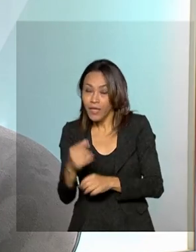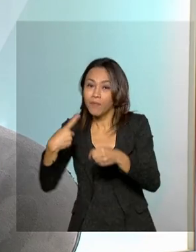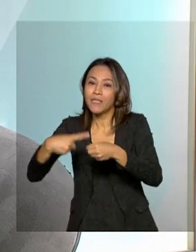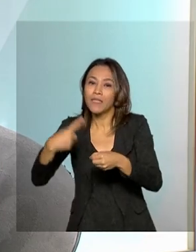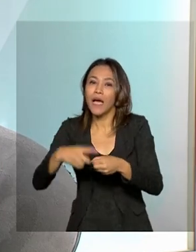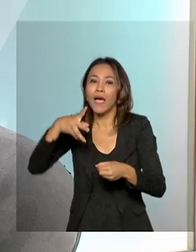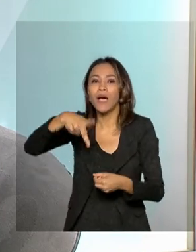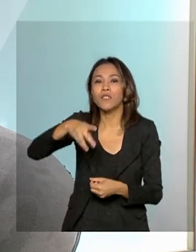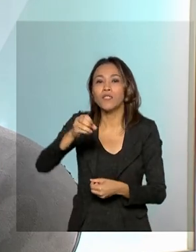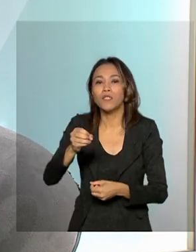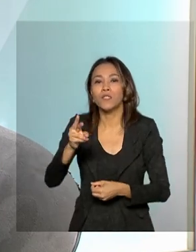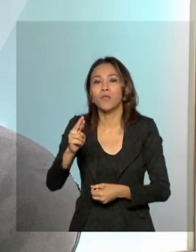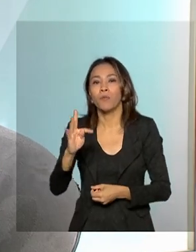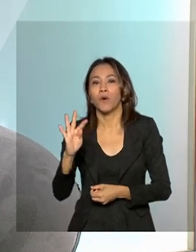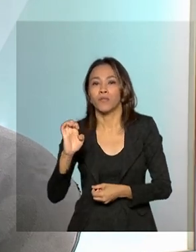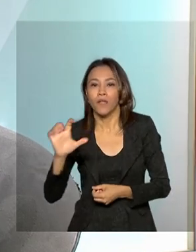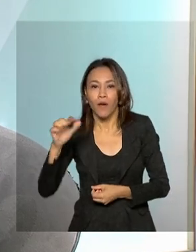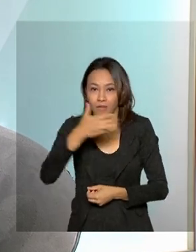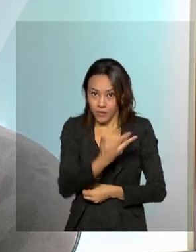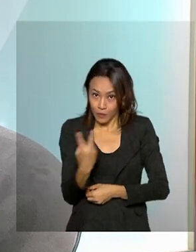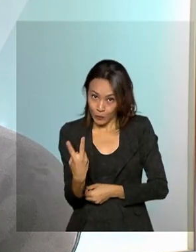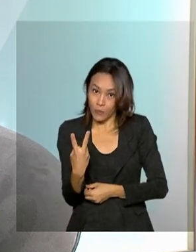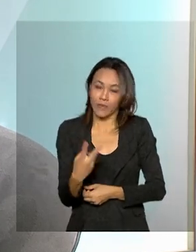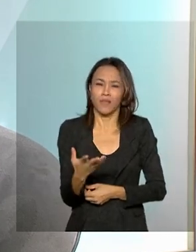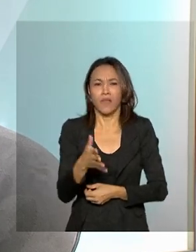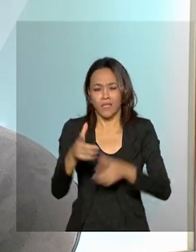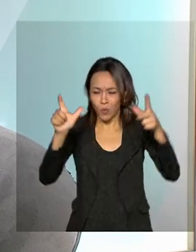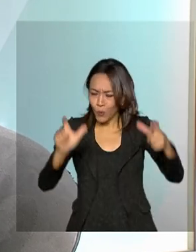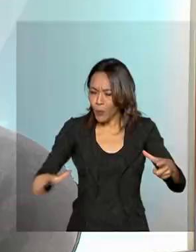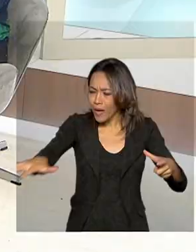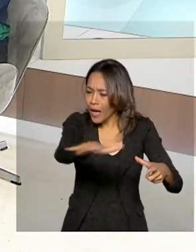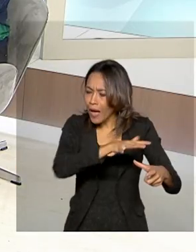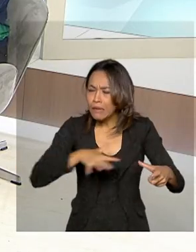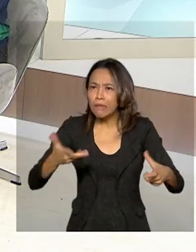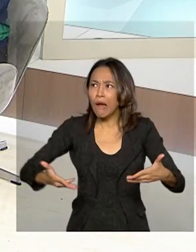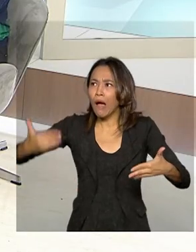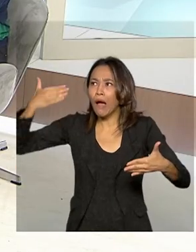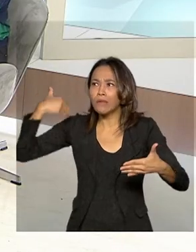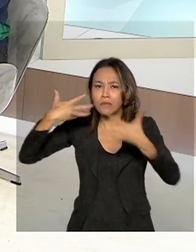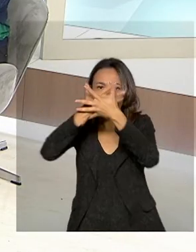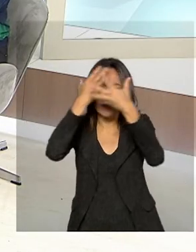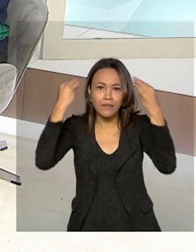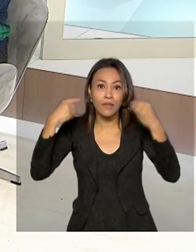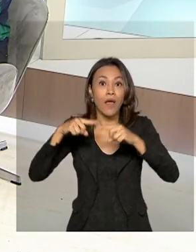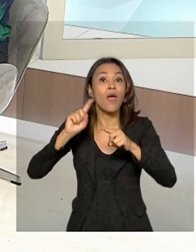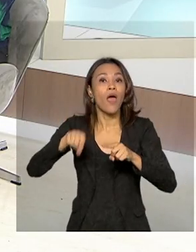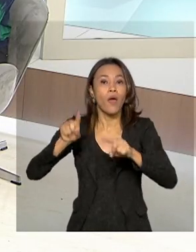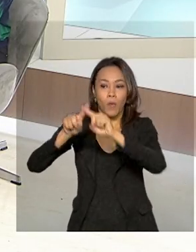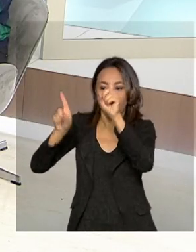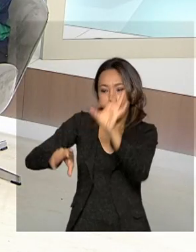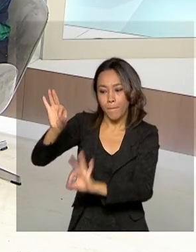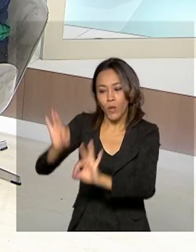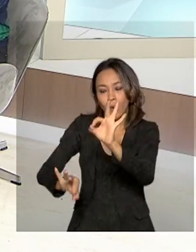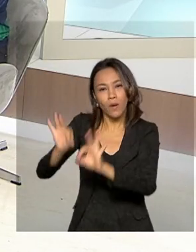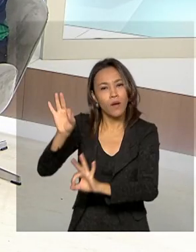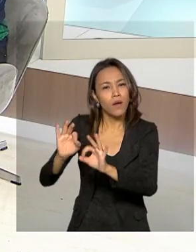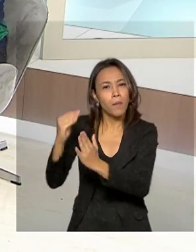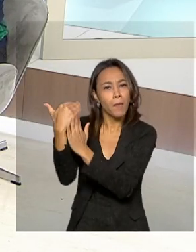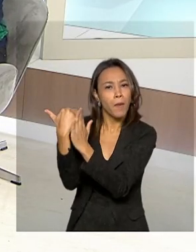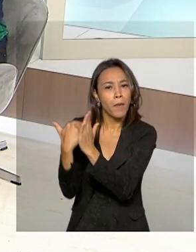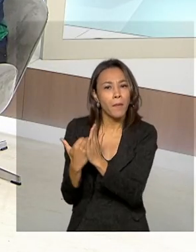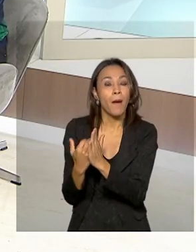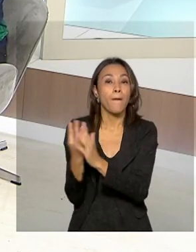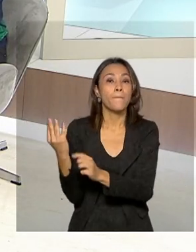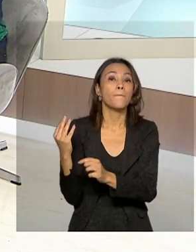Esse resgate de um território que estava esquecido. É um programa de proteção de direitos, é um programa